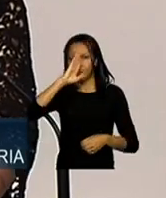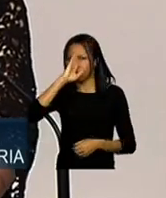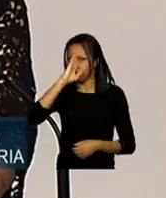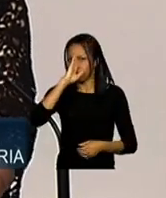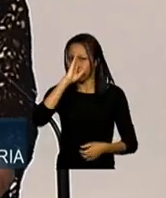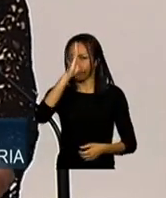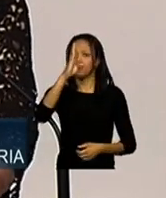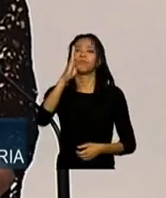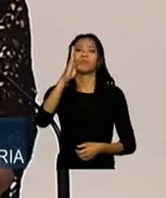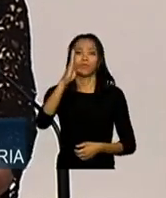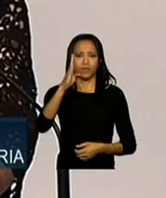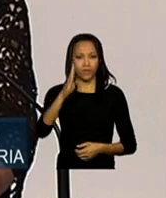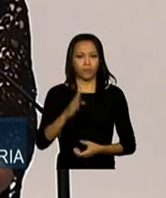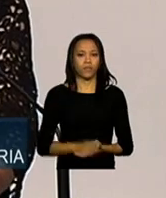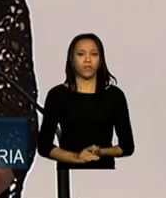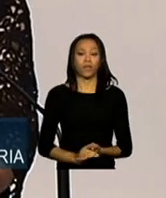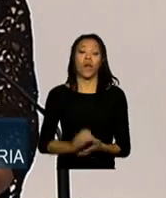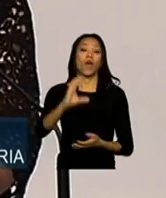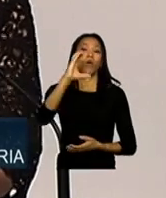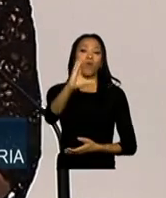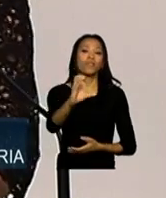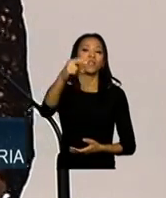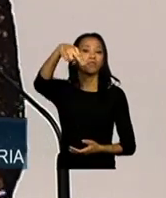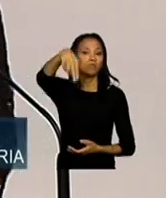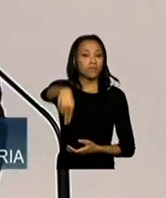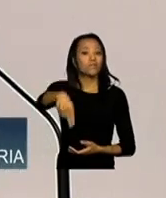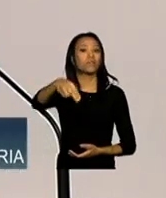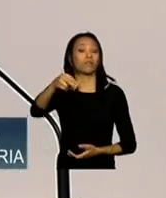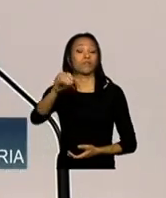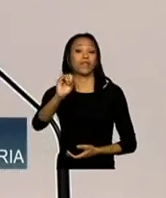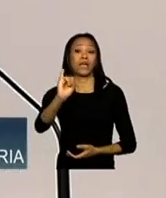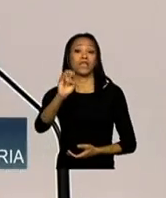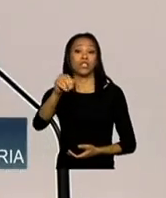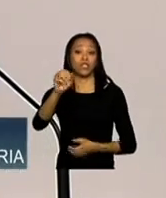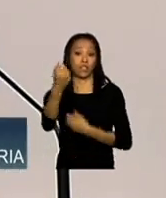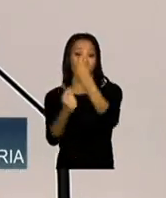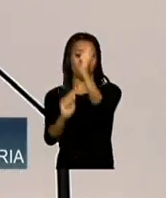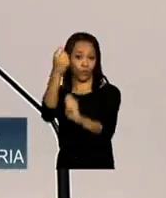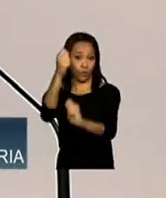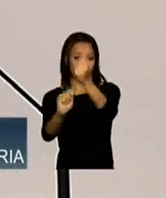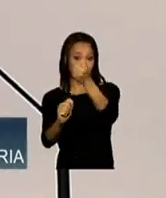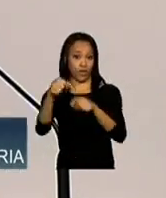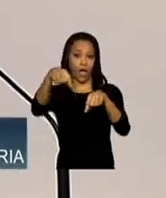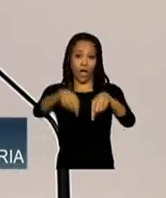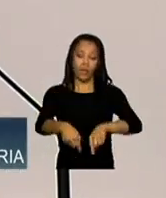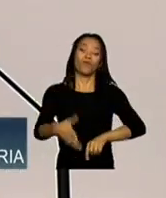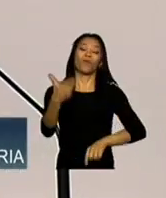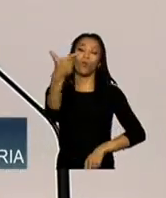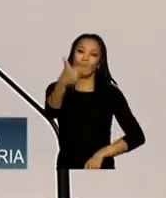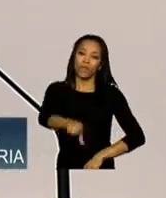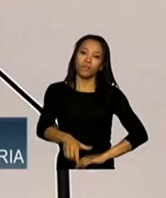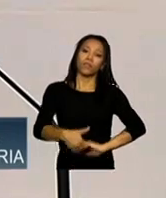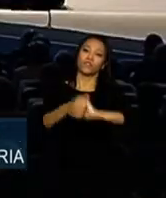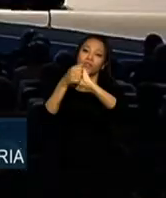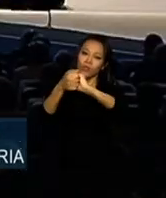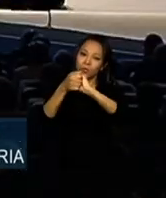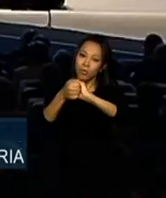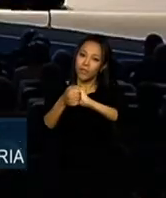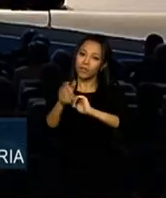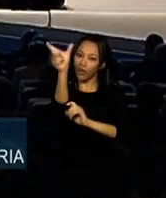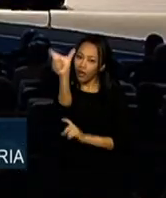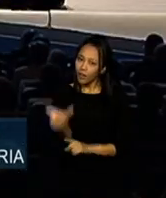fundamental da Confederação Nacional da Indústria, e aqui eu quero cumprimentar mais uma vez o